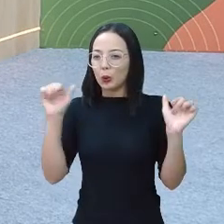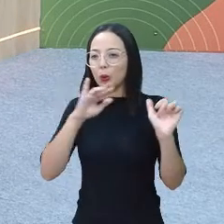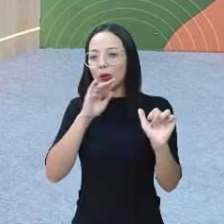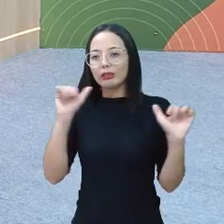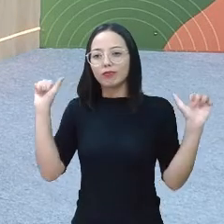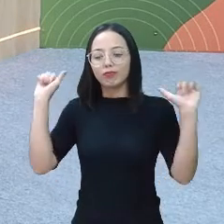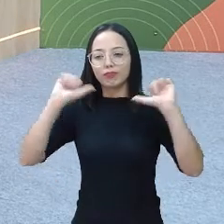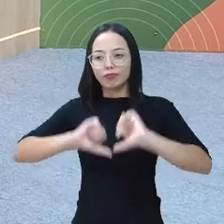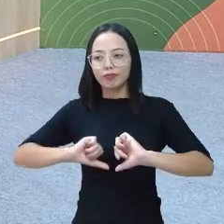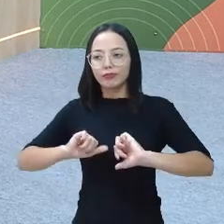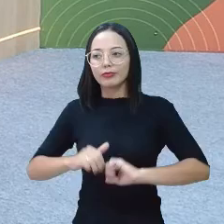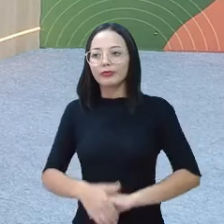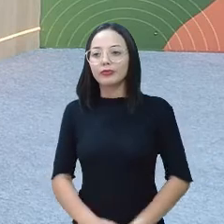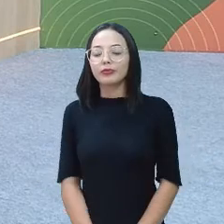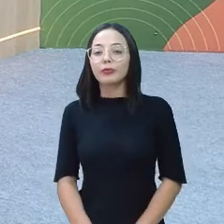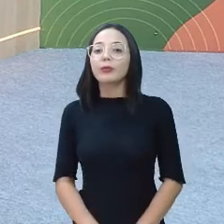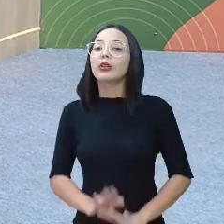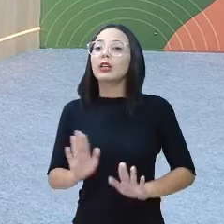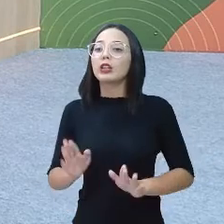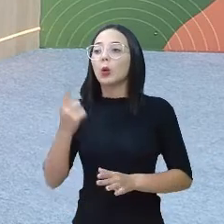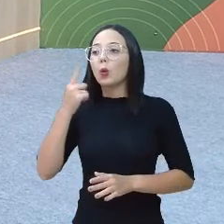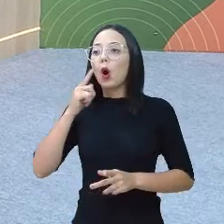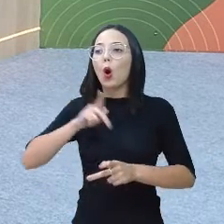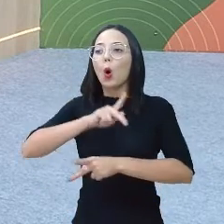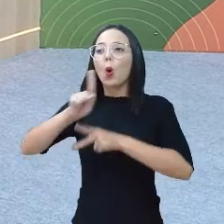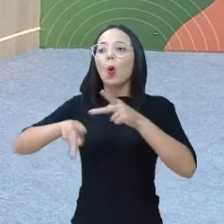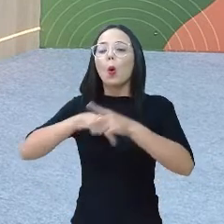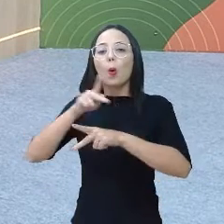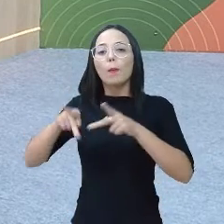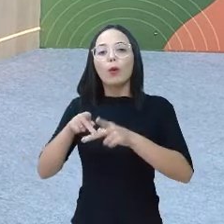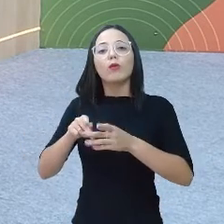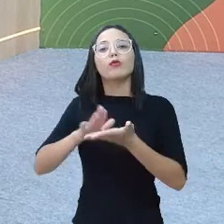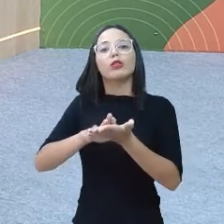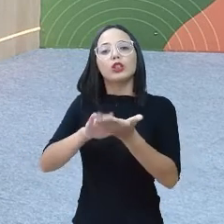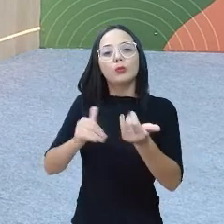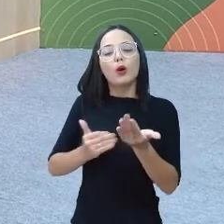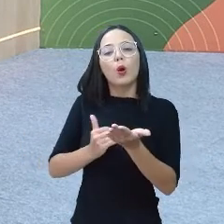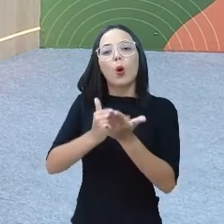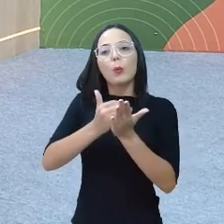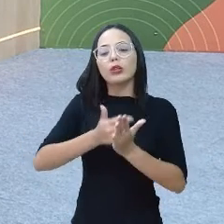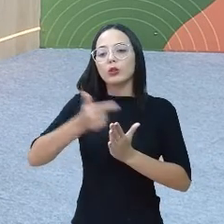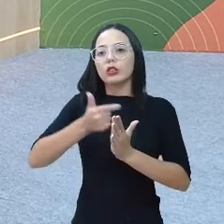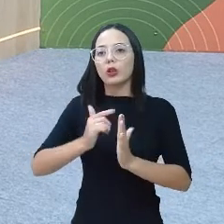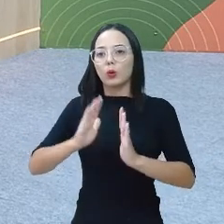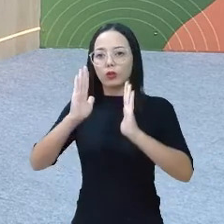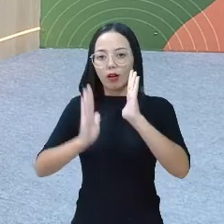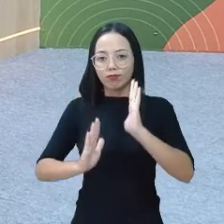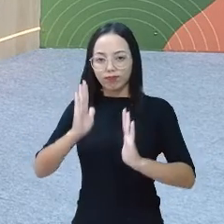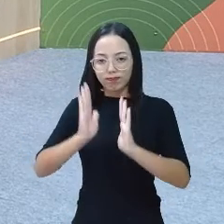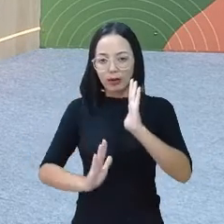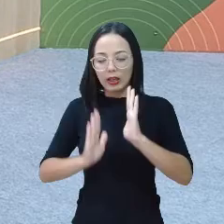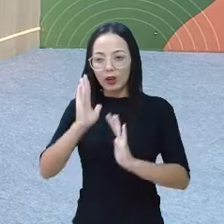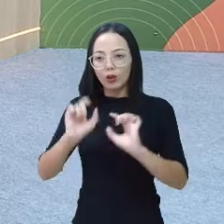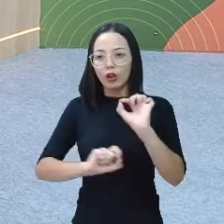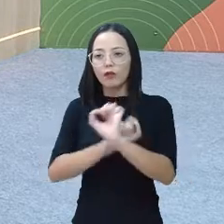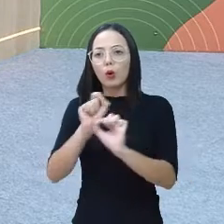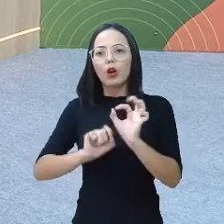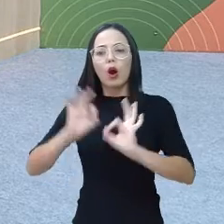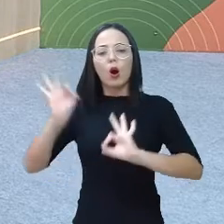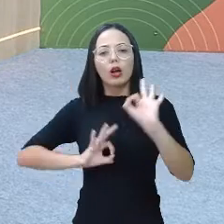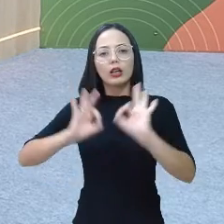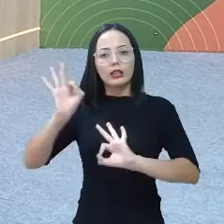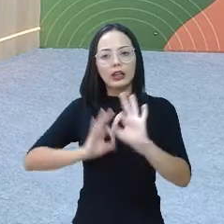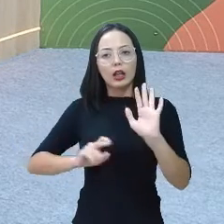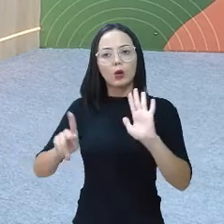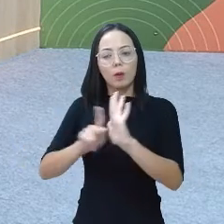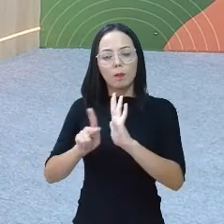né? Então, os espanhóis iniciaram uma segunda fase da administração, que foi organizada